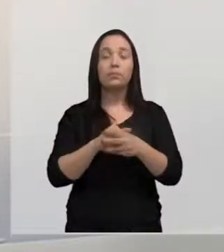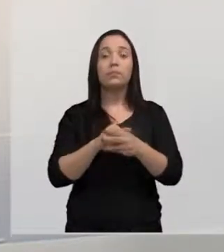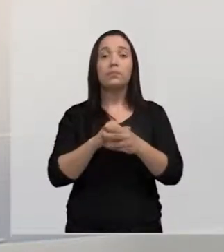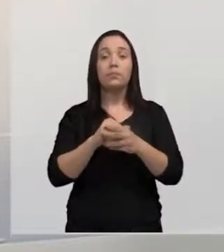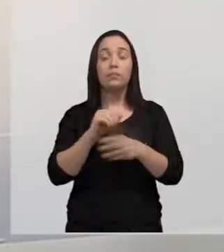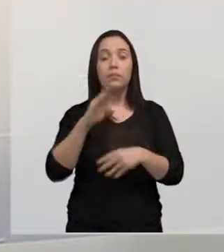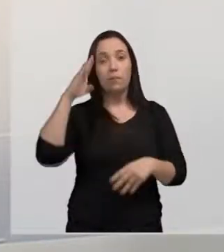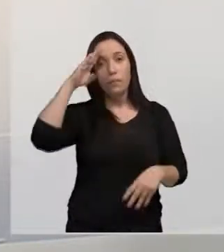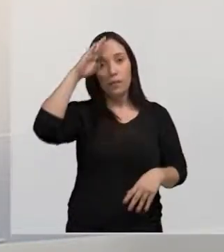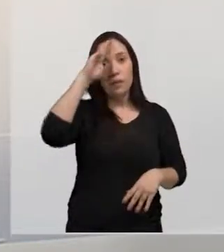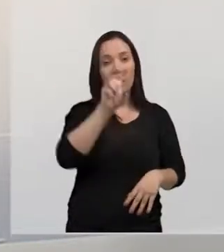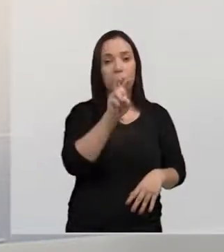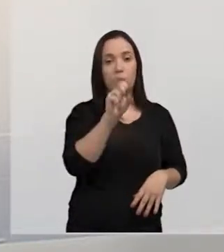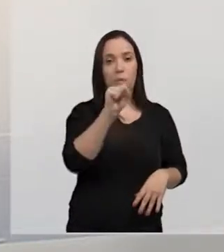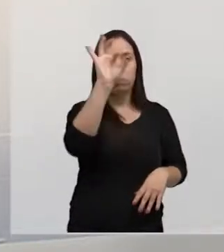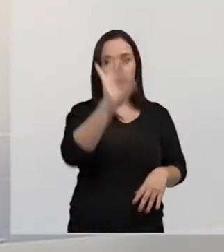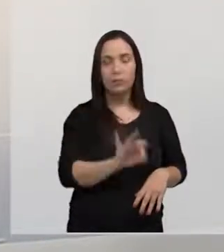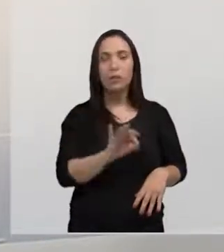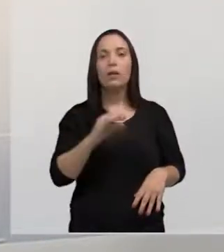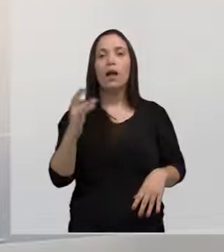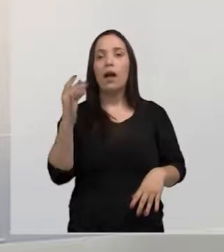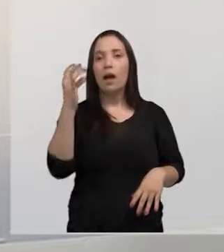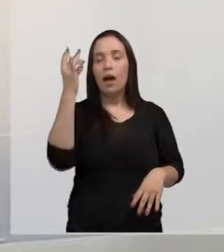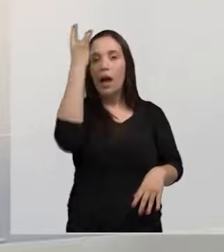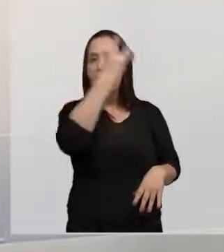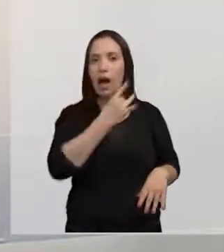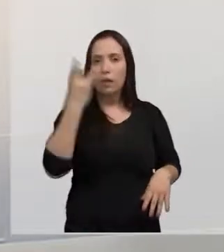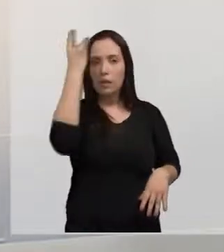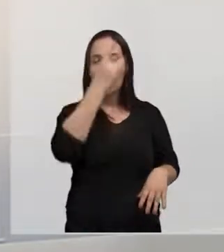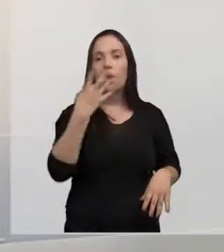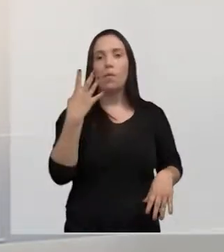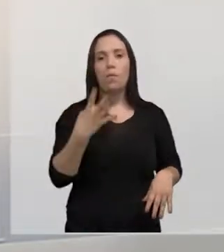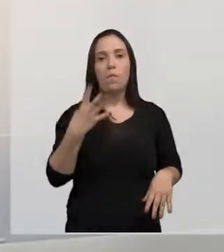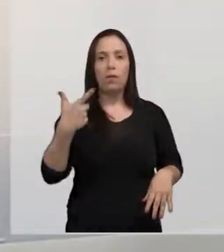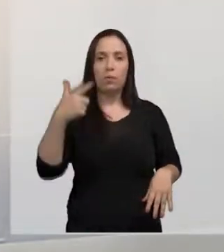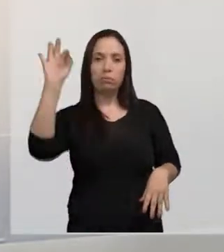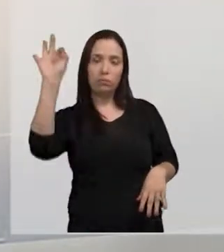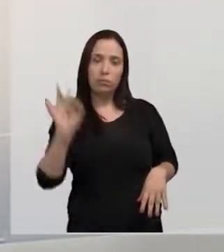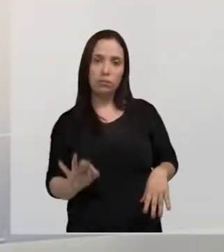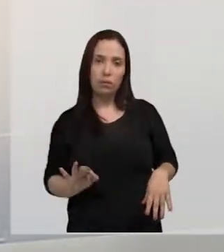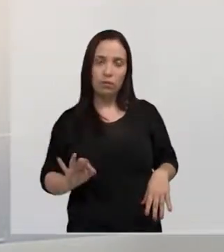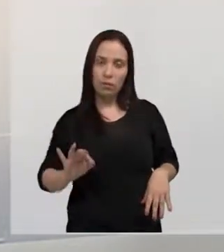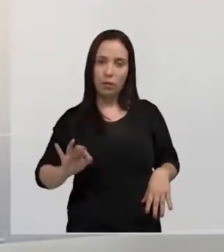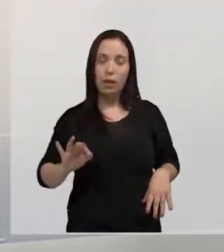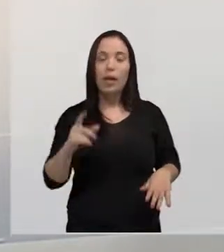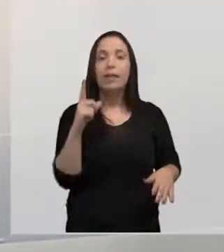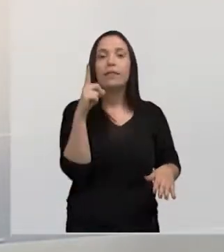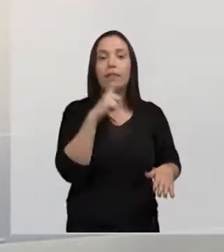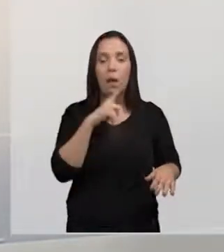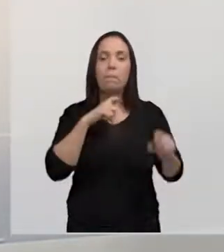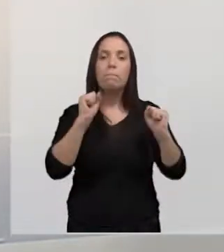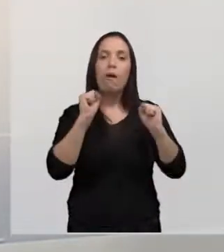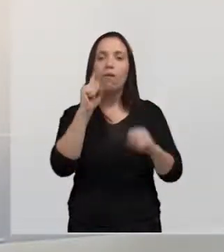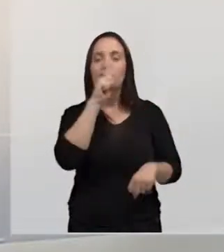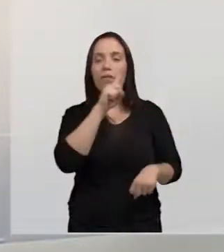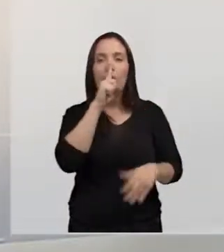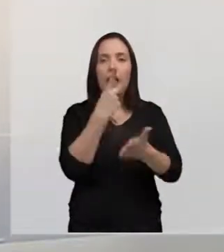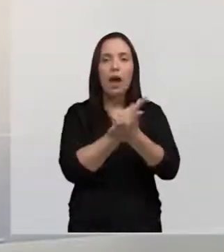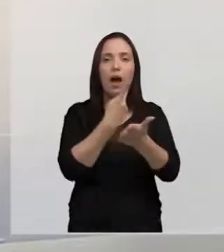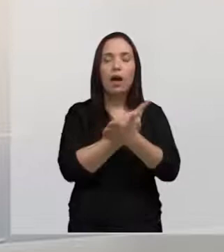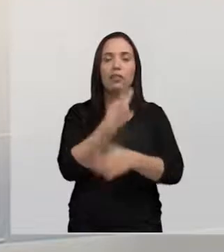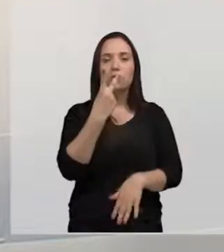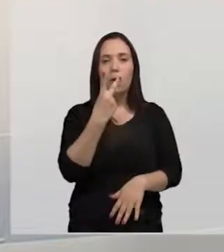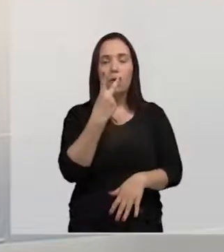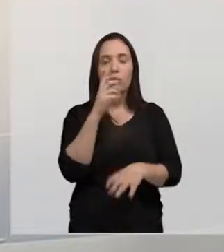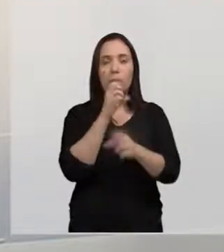58% e Fernando Haddad tem 42%. Como a margem de erro é de 2 pontos, ele pode ter,